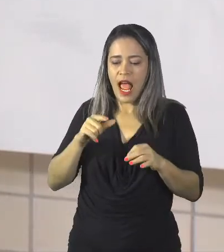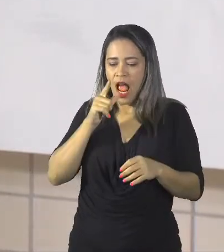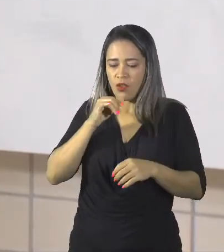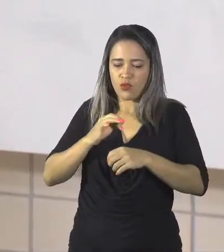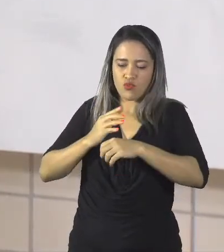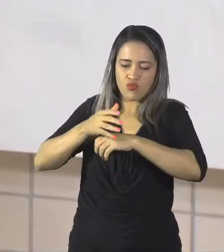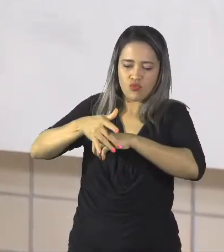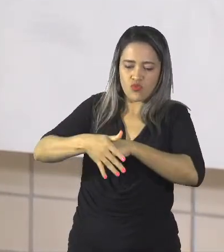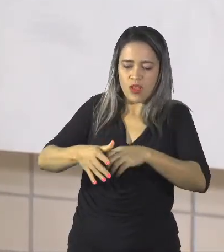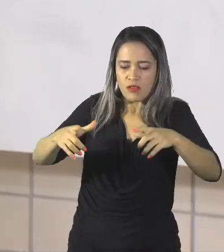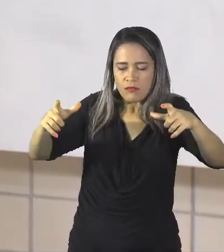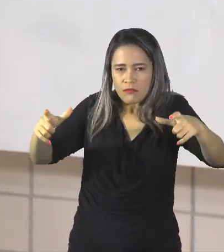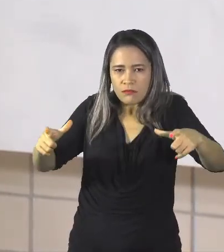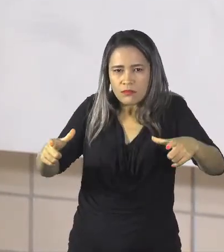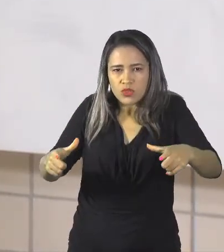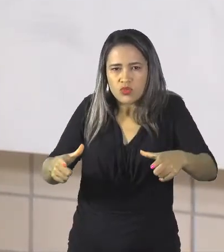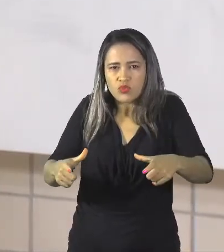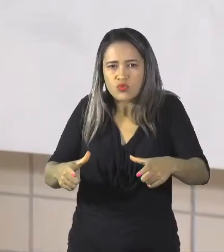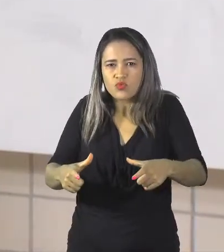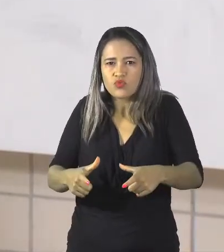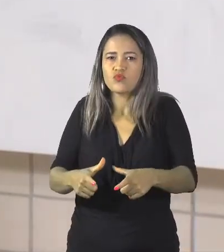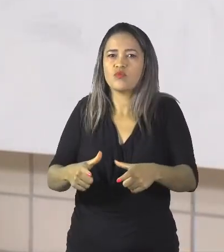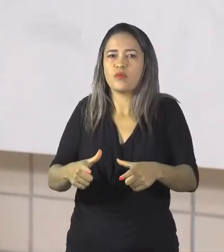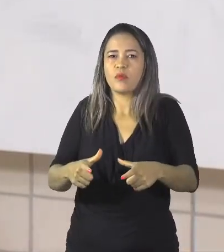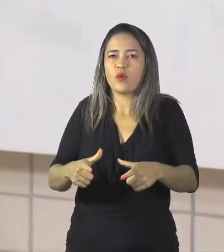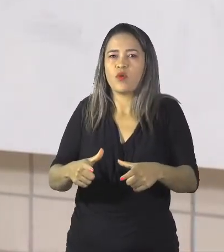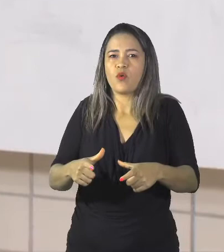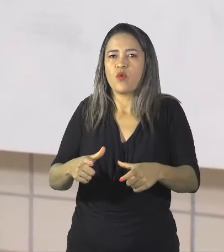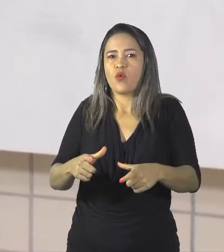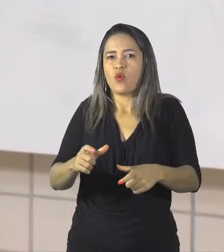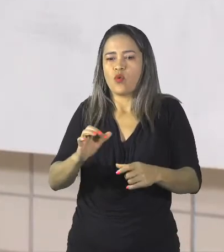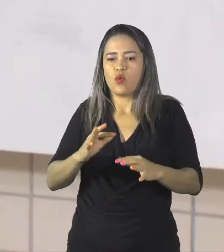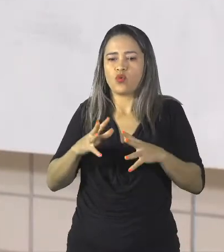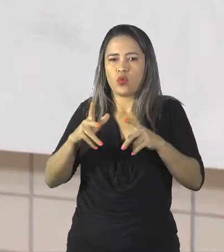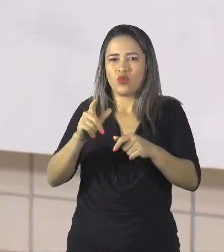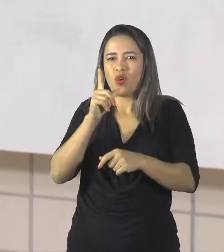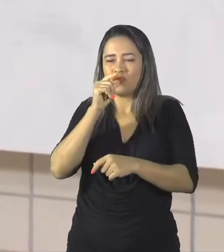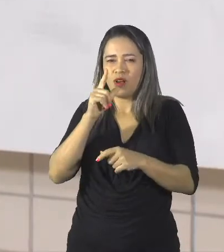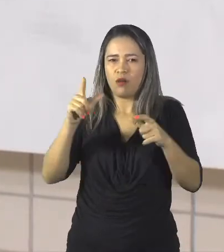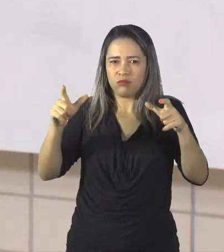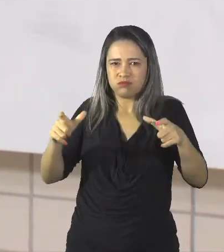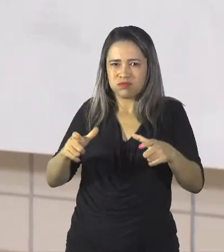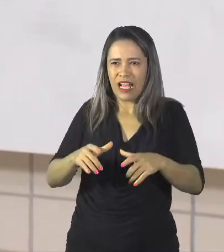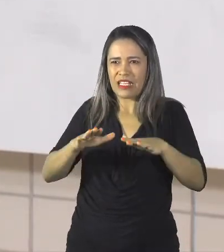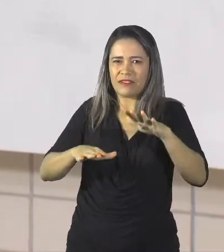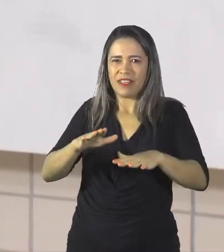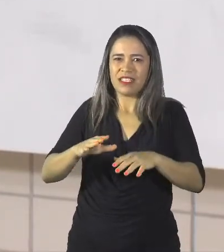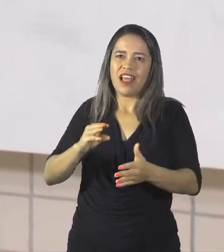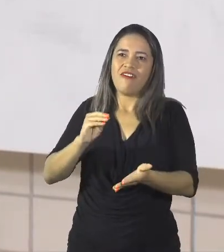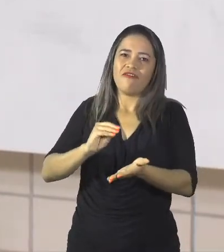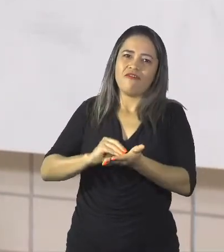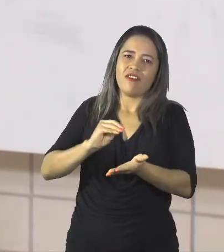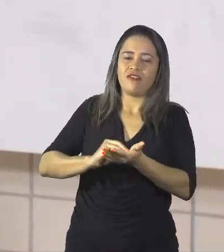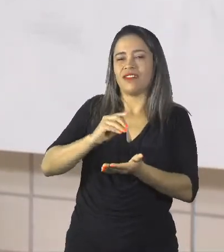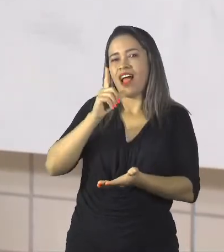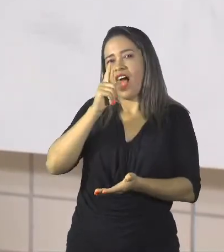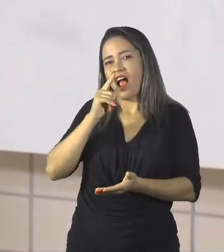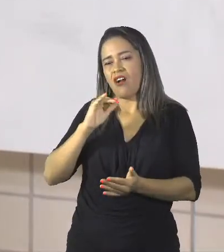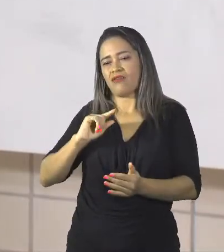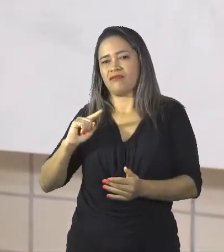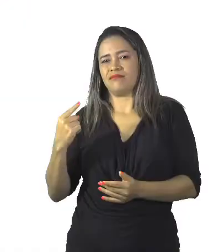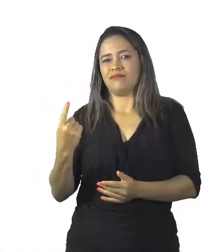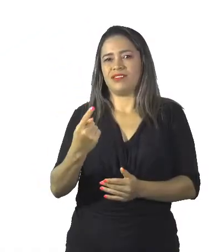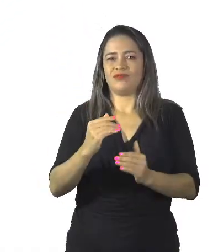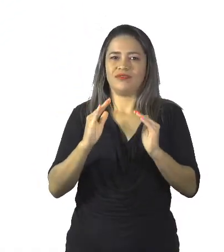ele diminui ali o seu volume de água e às vezes chega até a faltar água na nossa casa, não